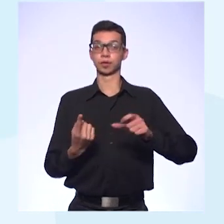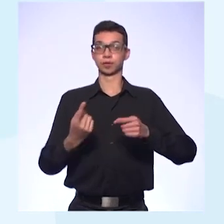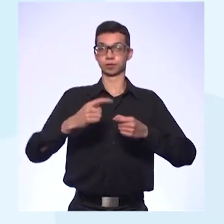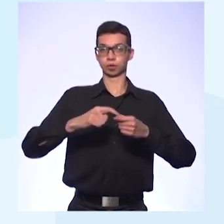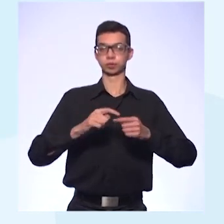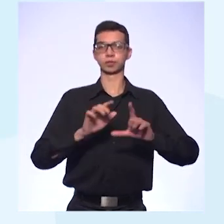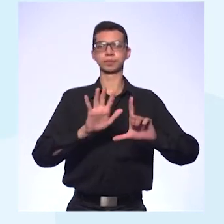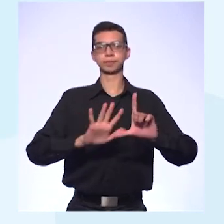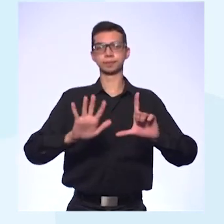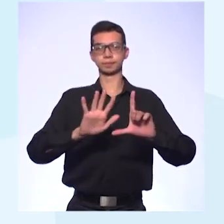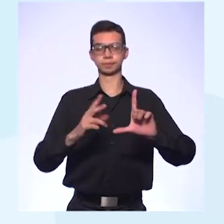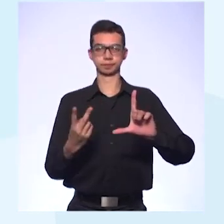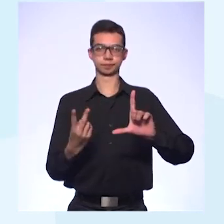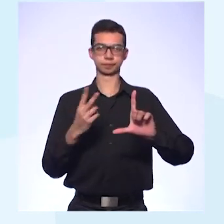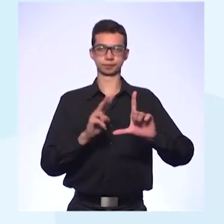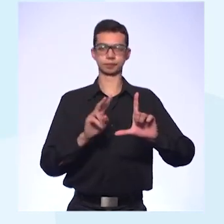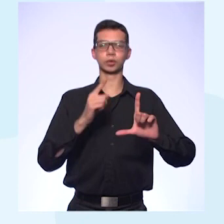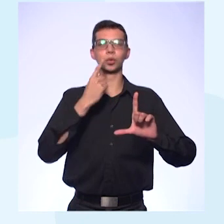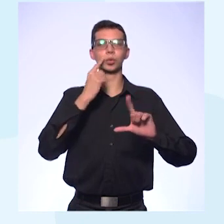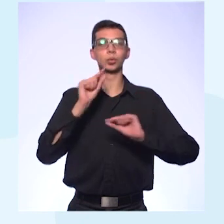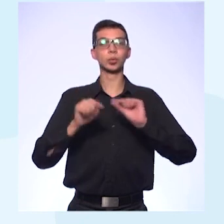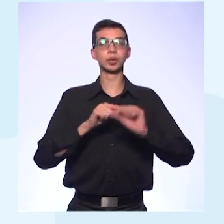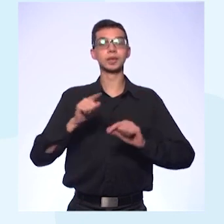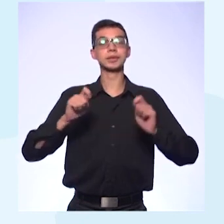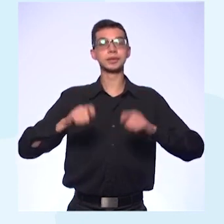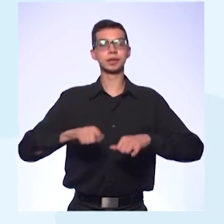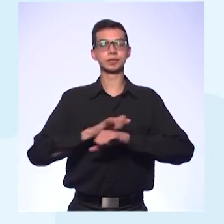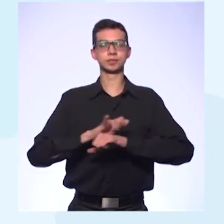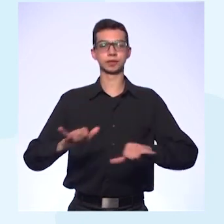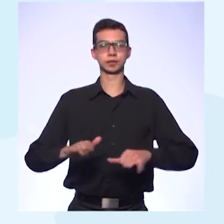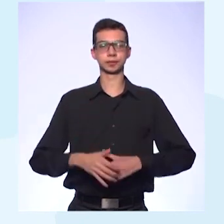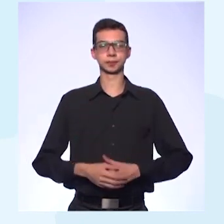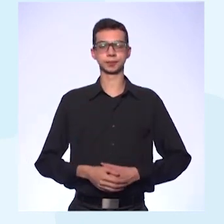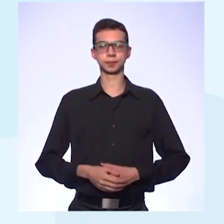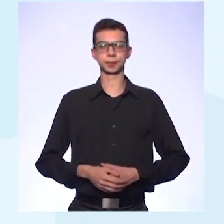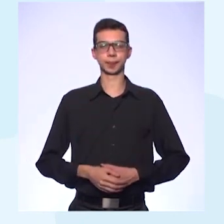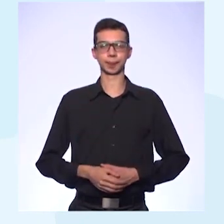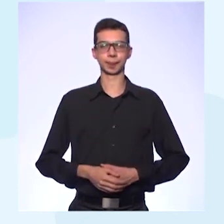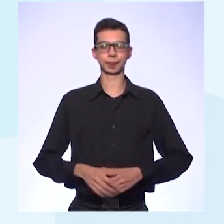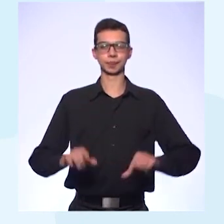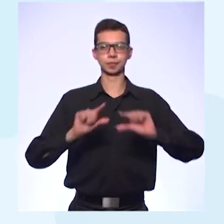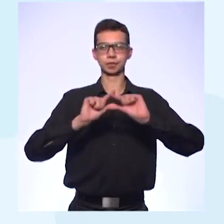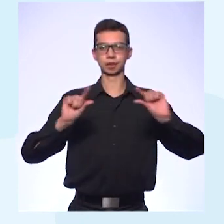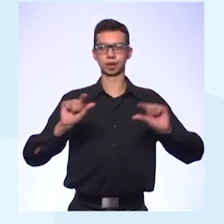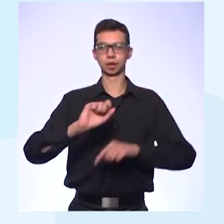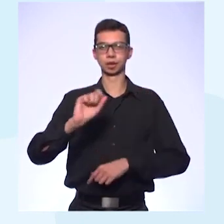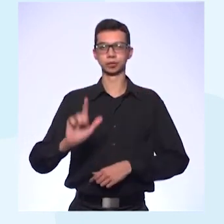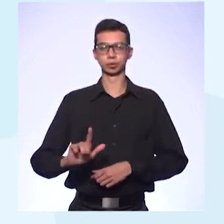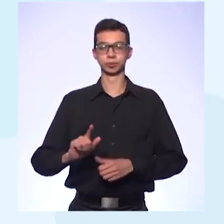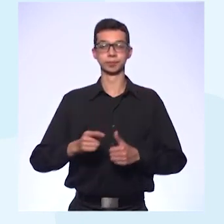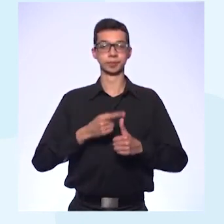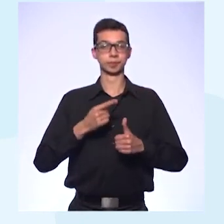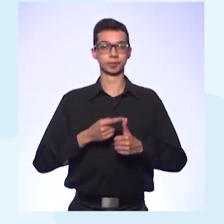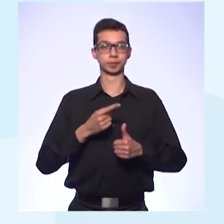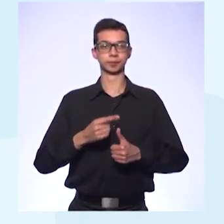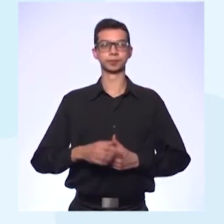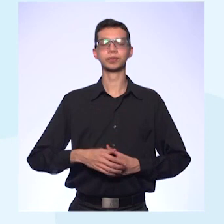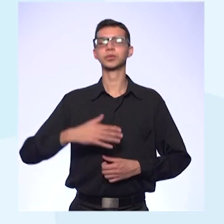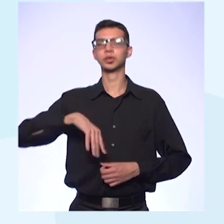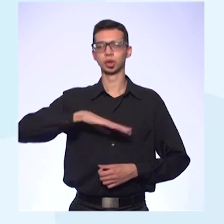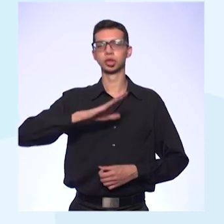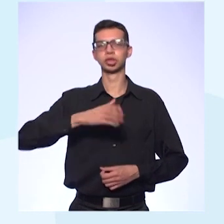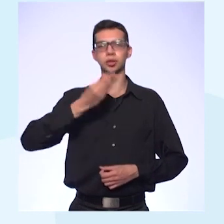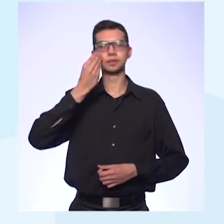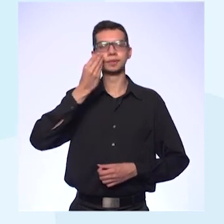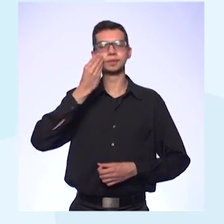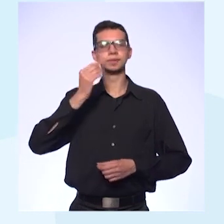estrutura. Olha só. Você pode falar, we run experiments to find results. Nós testamos os experimentos